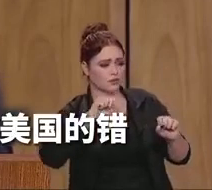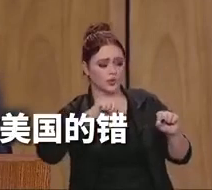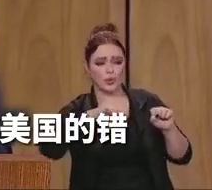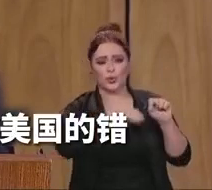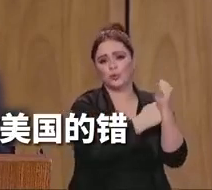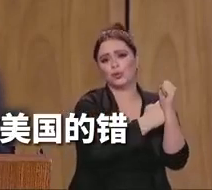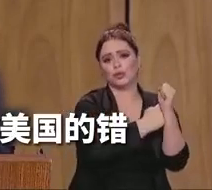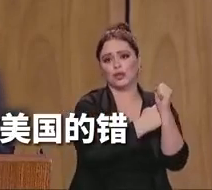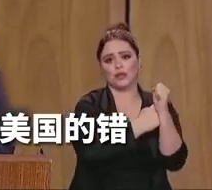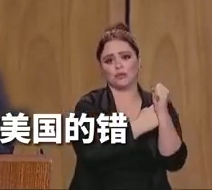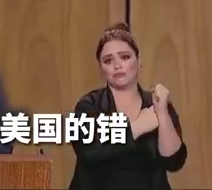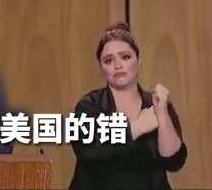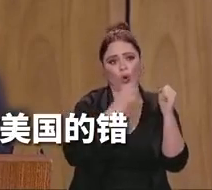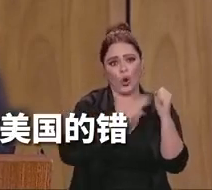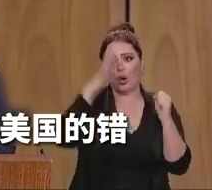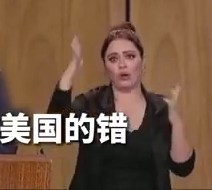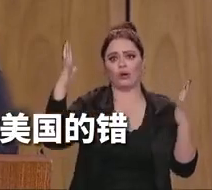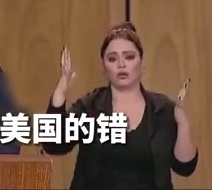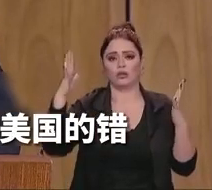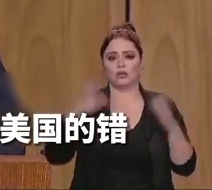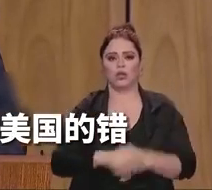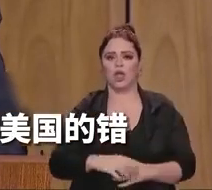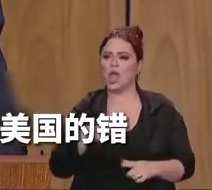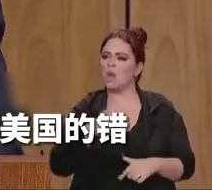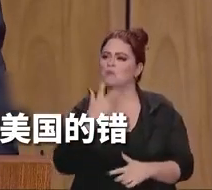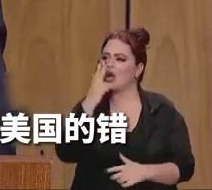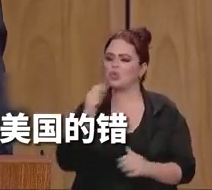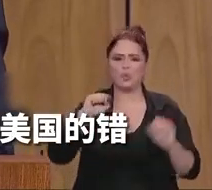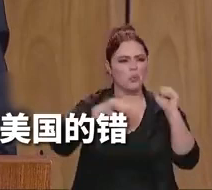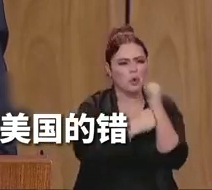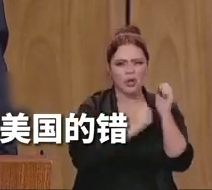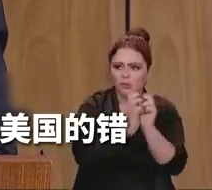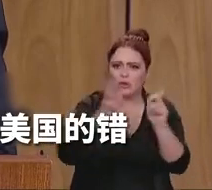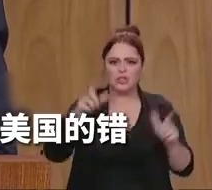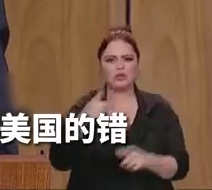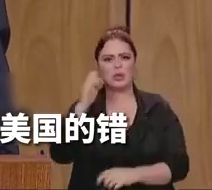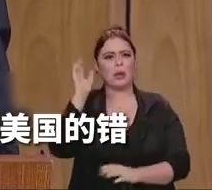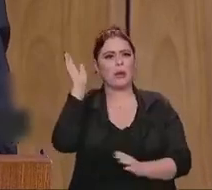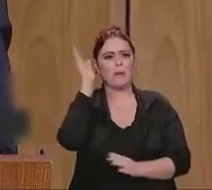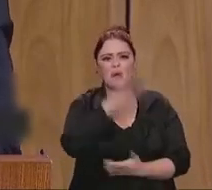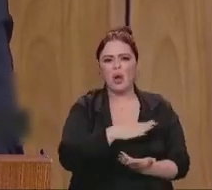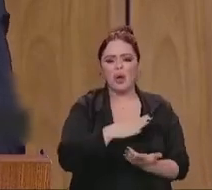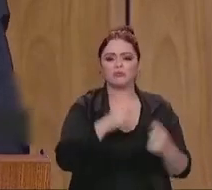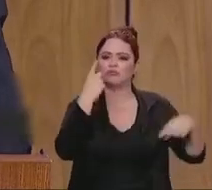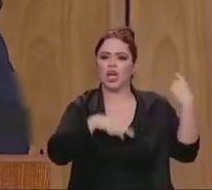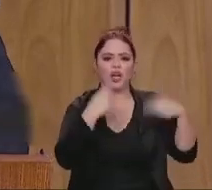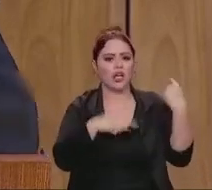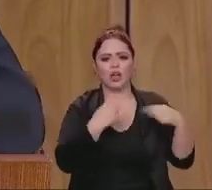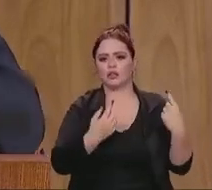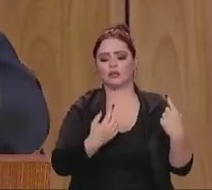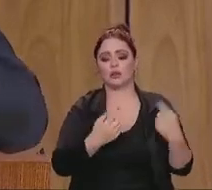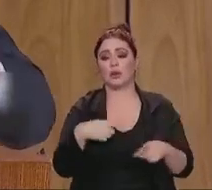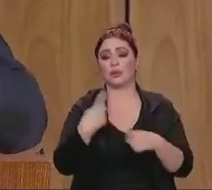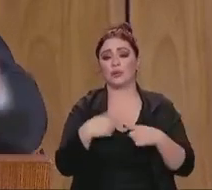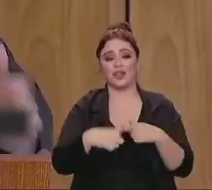extremamente exagerado. Eu sempre acho que o bloqueio é pior do que uma guerra. Porque a guerra,